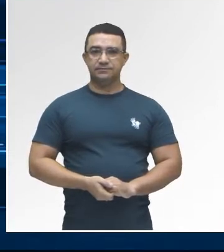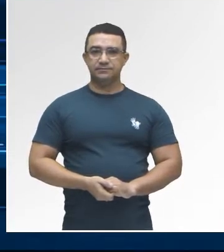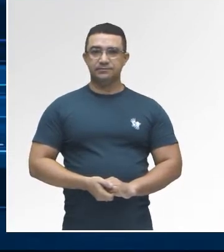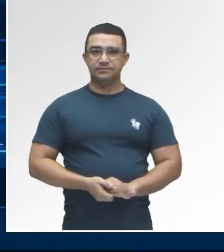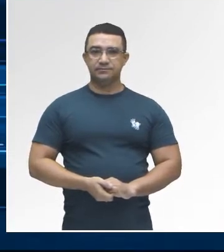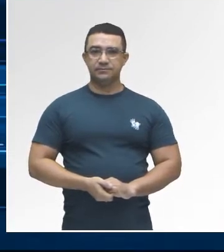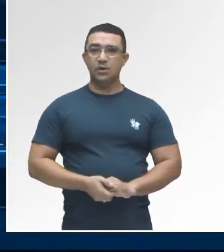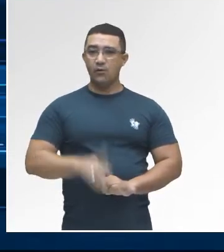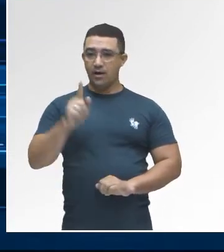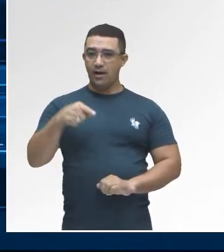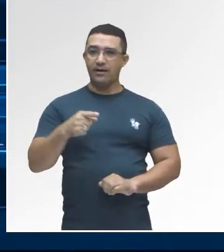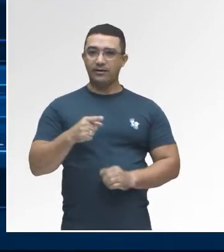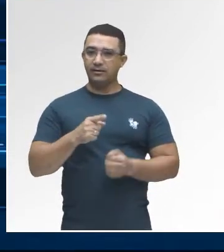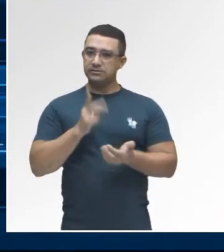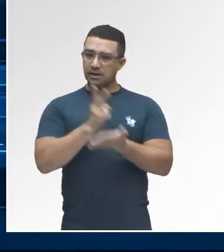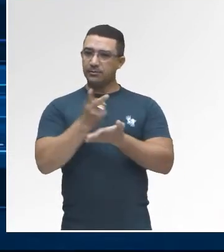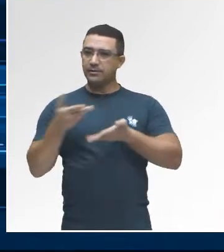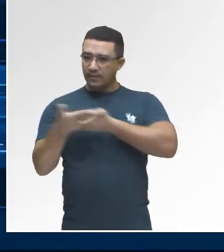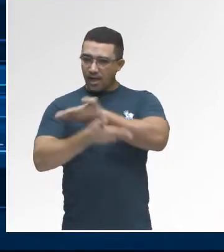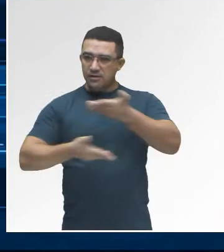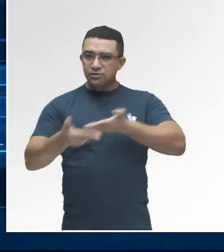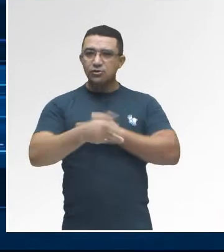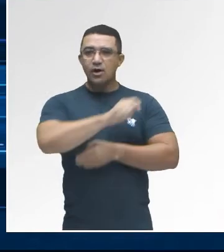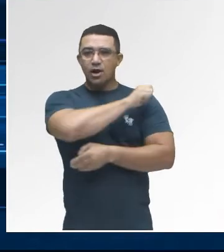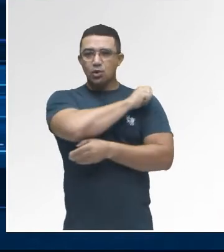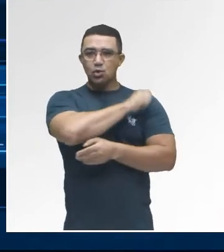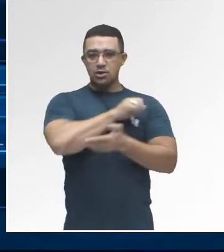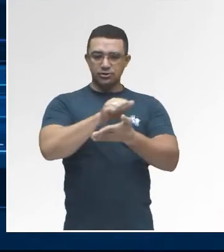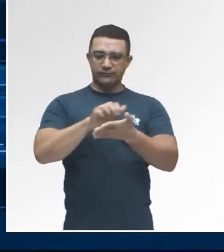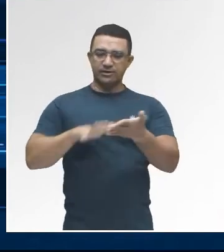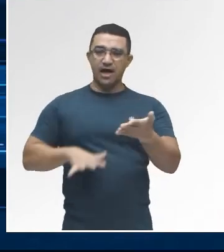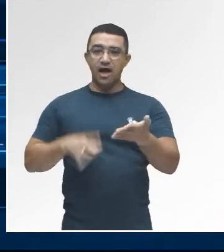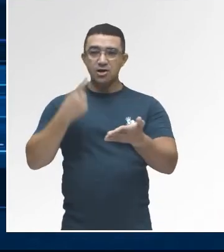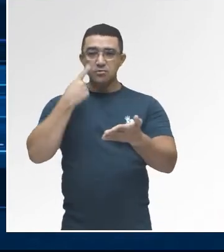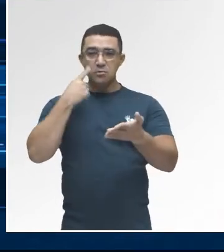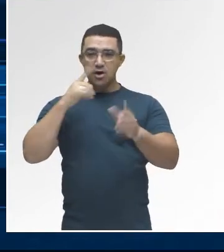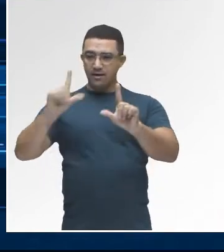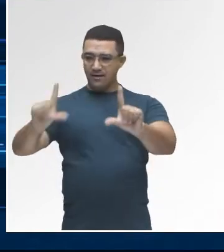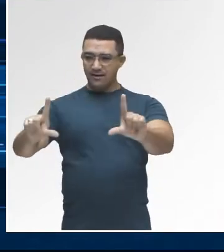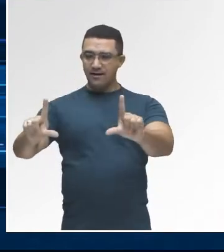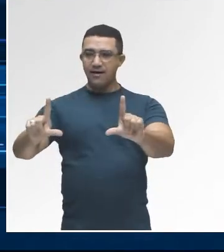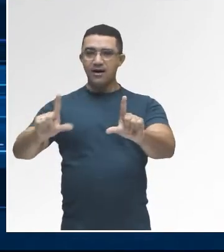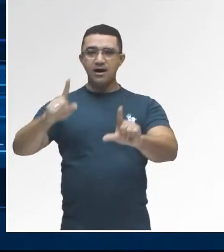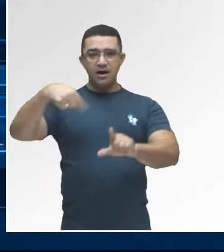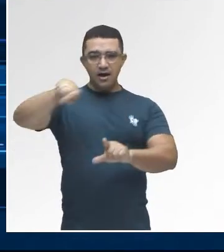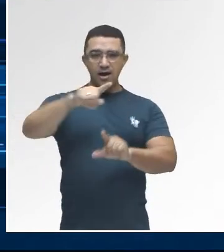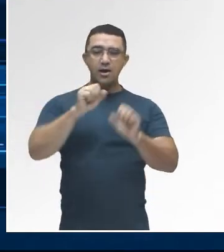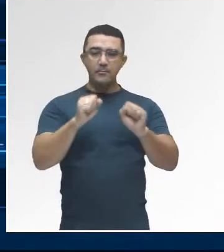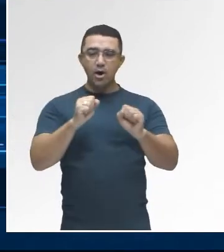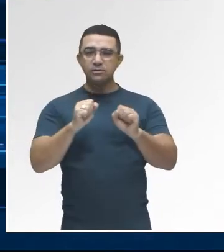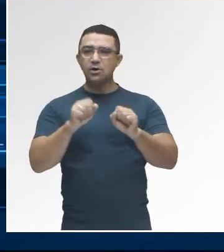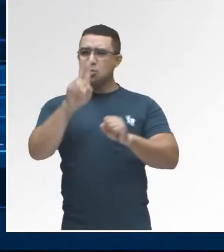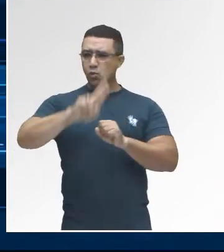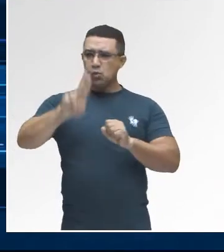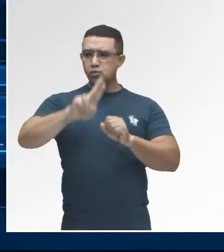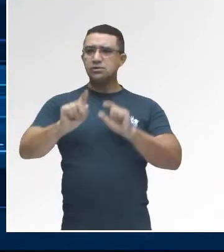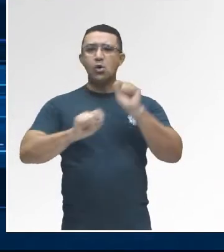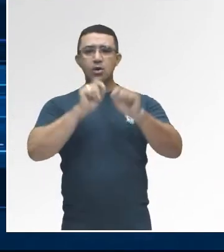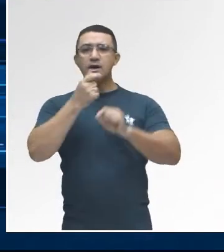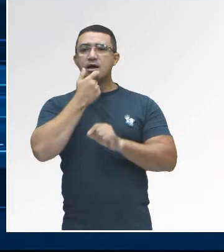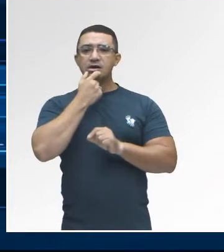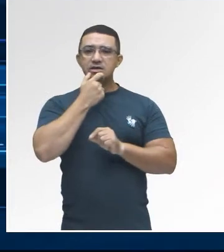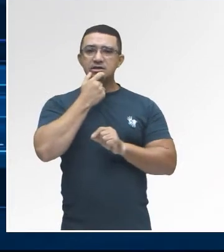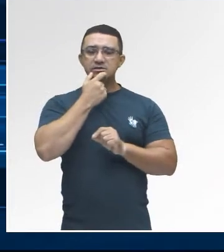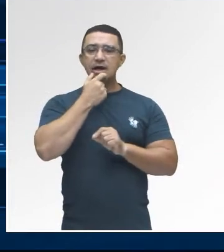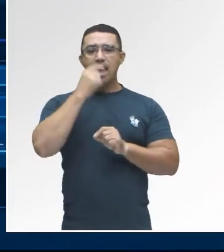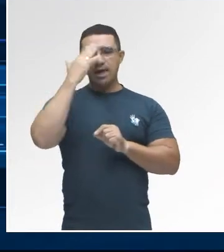sempre temos aqui, interagindo com os alunos, trazendo uma imagem, uma situação, para que eles possam usar o inglês, né, como instrumento de